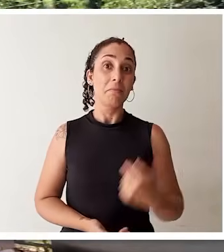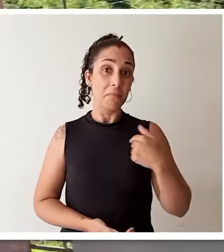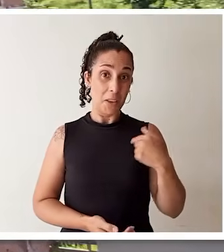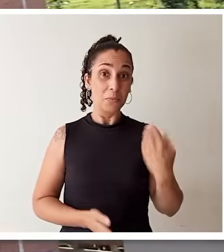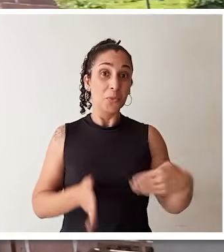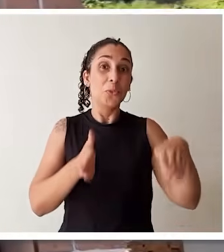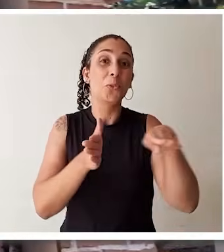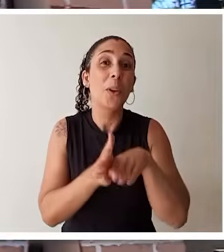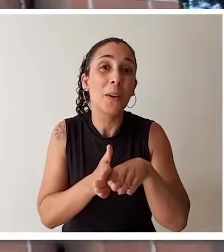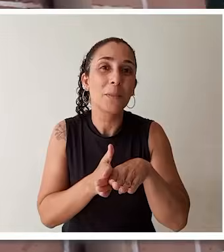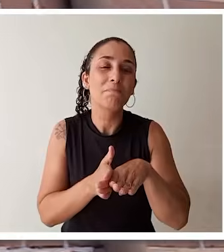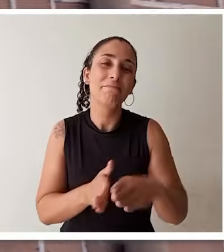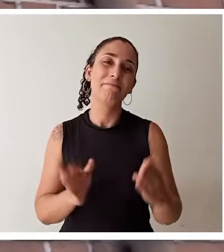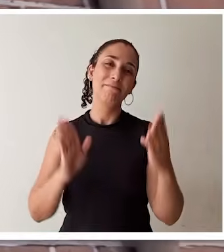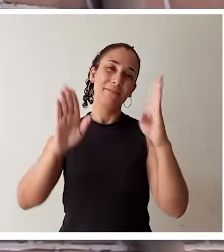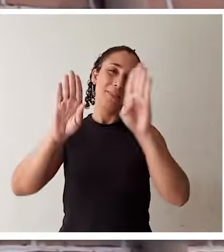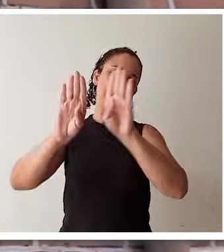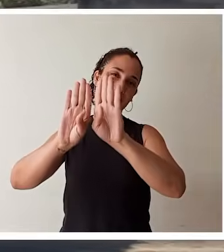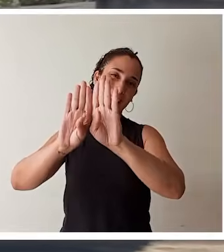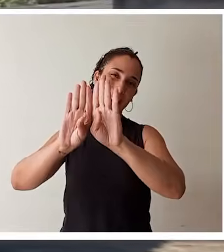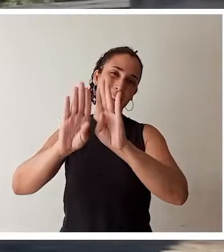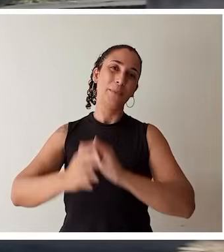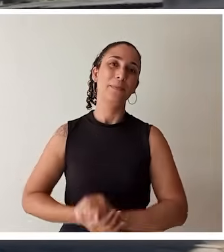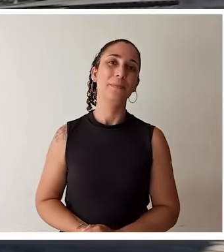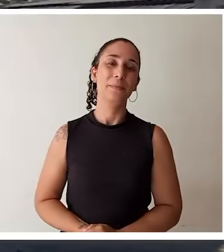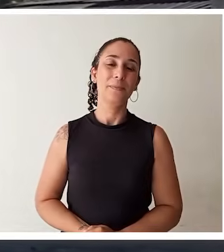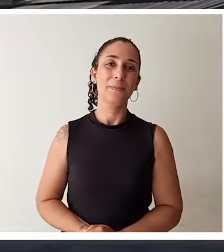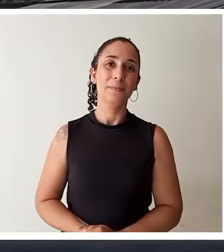Uma pena que eu fui fora do horário de funcionamento.